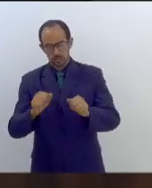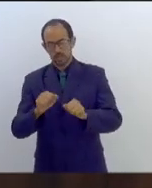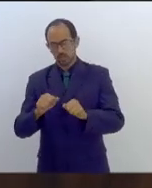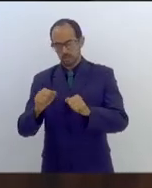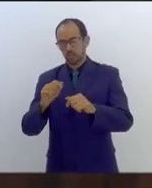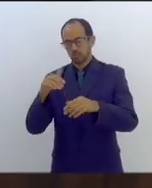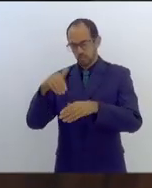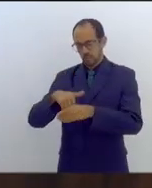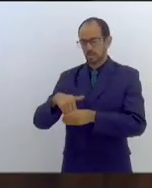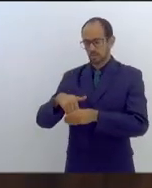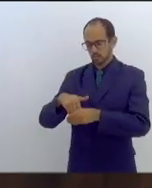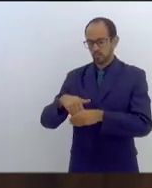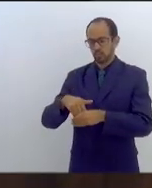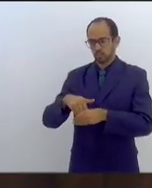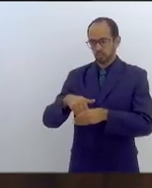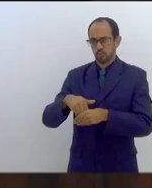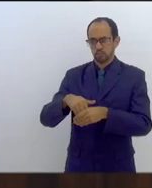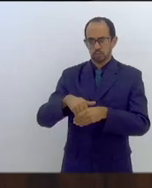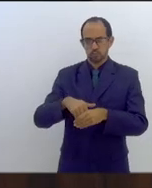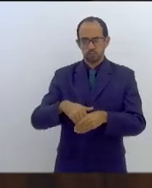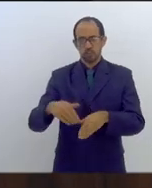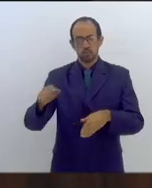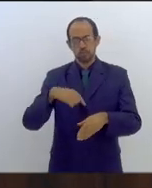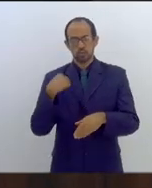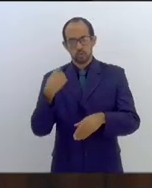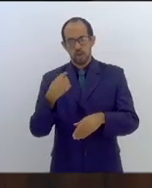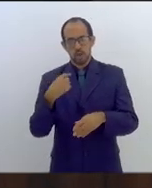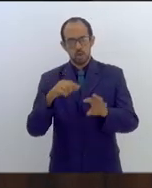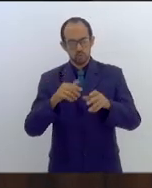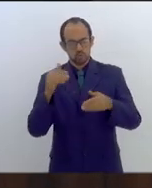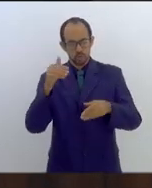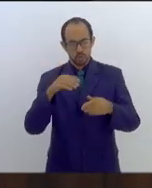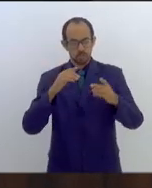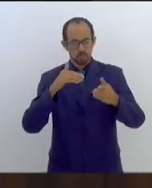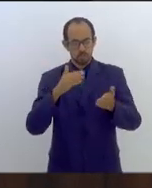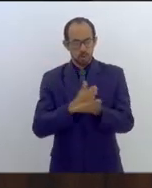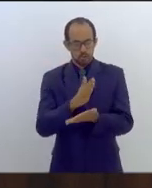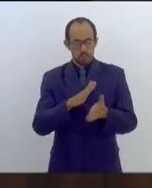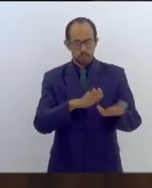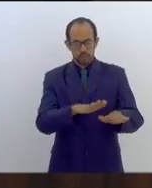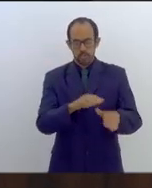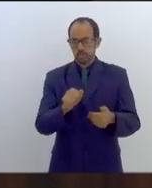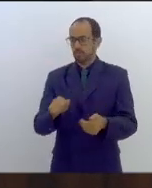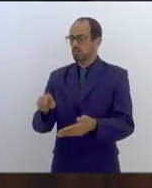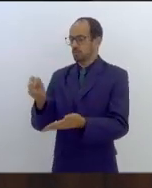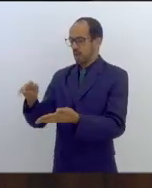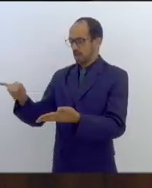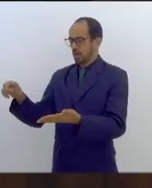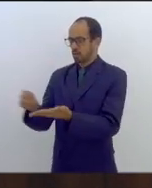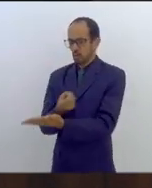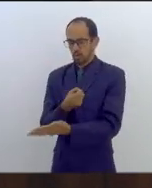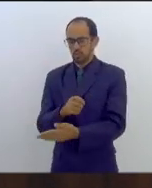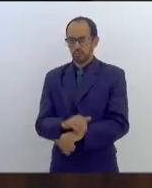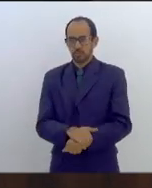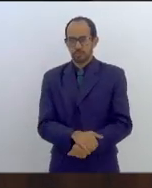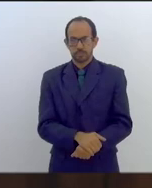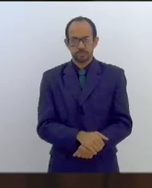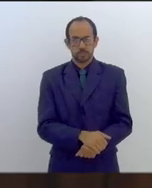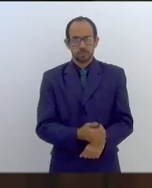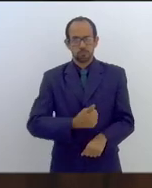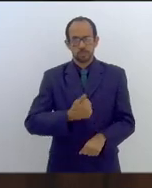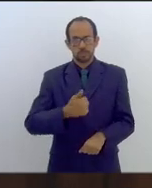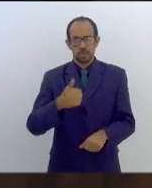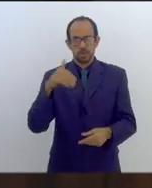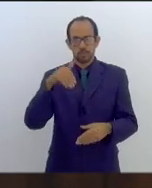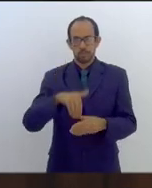em votação. Os senhores que aprovam com a lista como estão aprovados, vai a autógrafo. Em primeira discussão, sujeito às disposições especiais